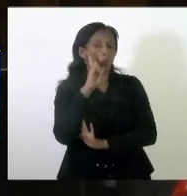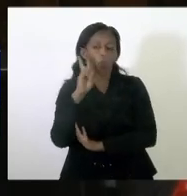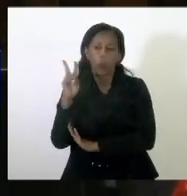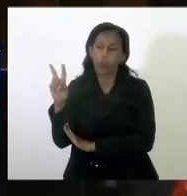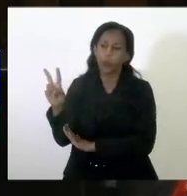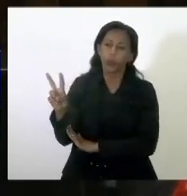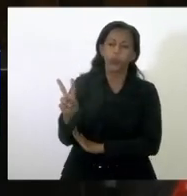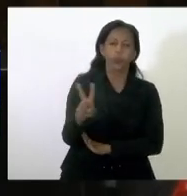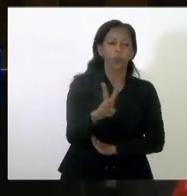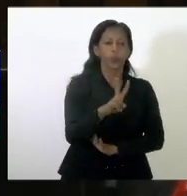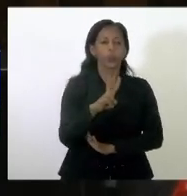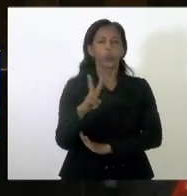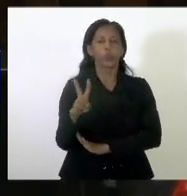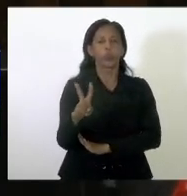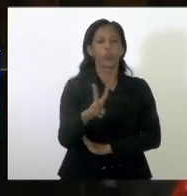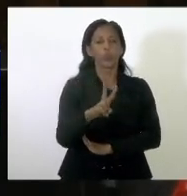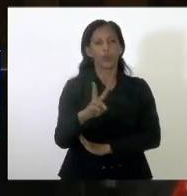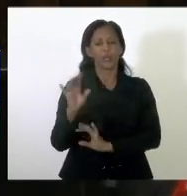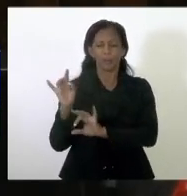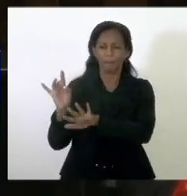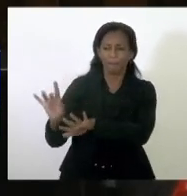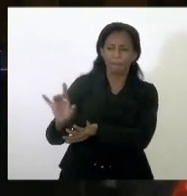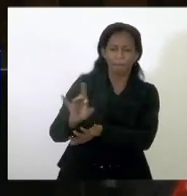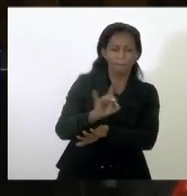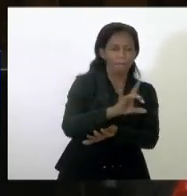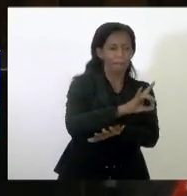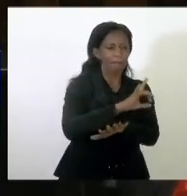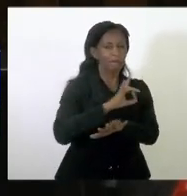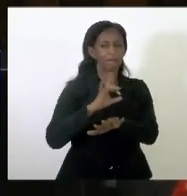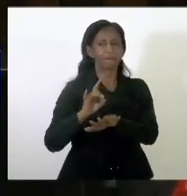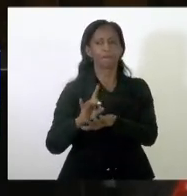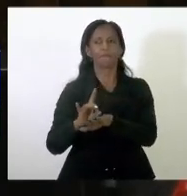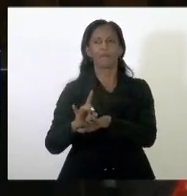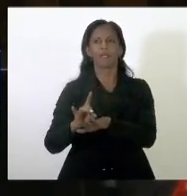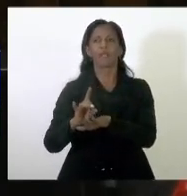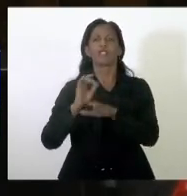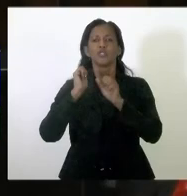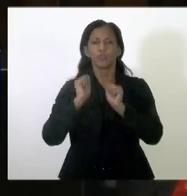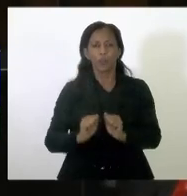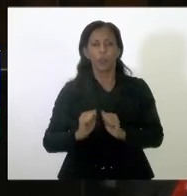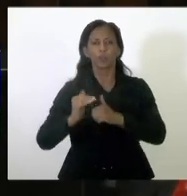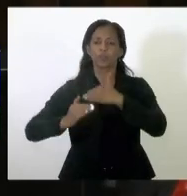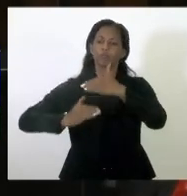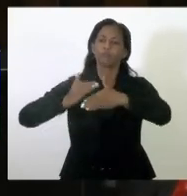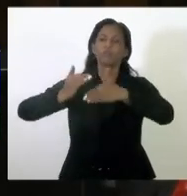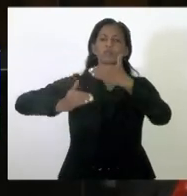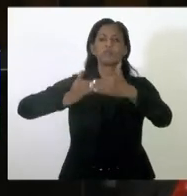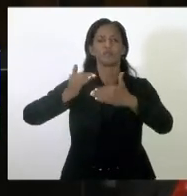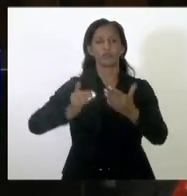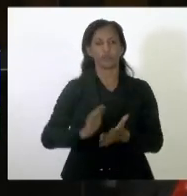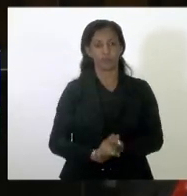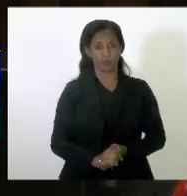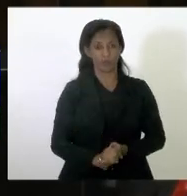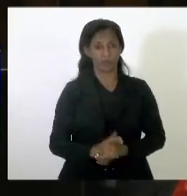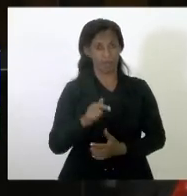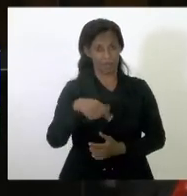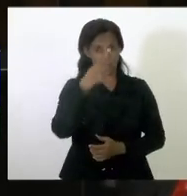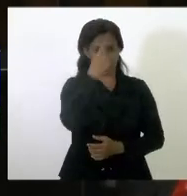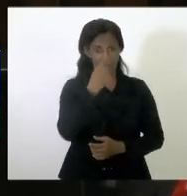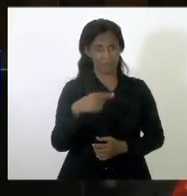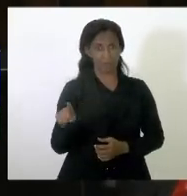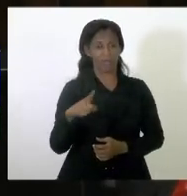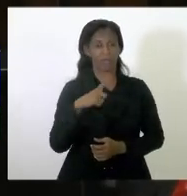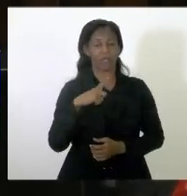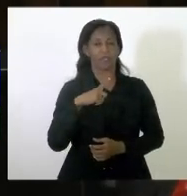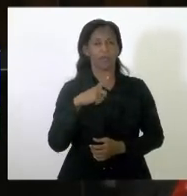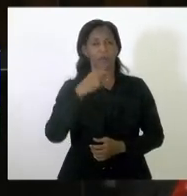forma integrada do poder legislativo com o poder executivo, que a gente possa levar desenvolvimento na ponta. Eu recebi essa semana o prefeito de